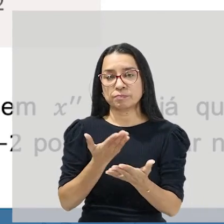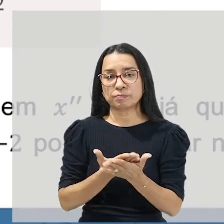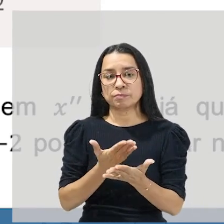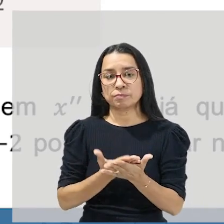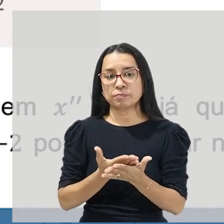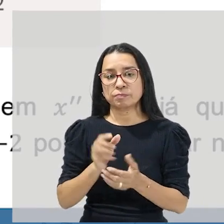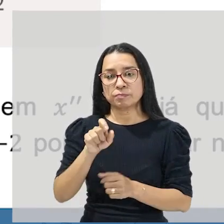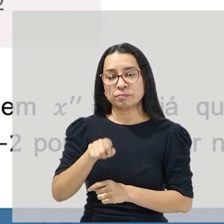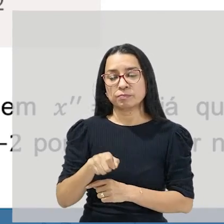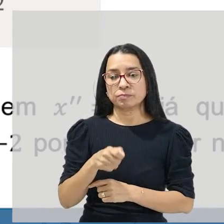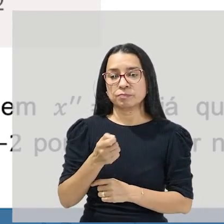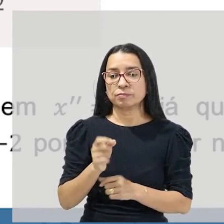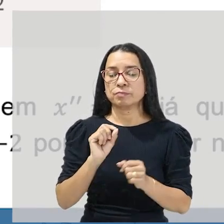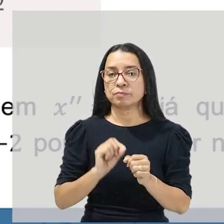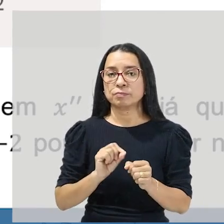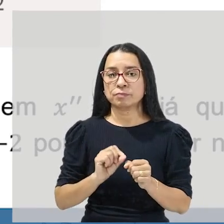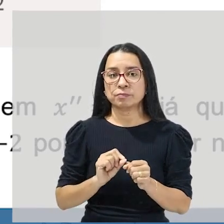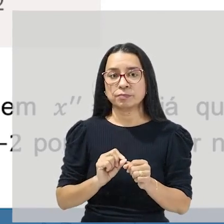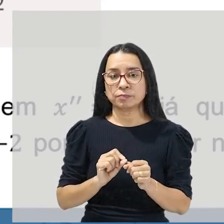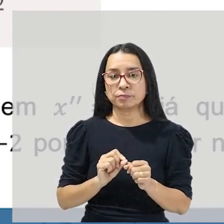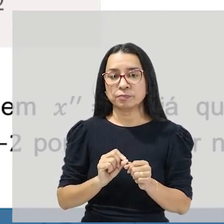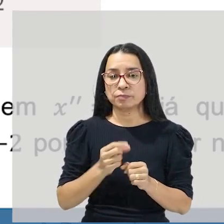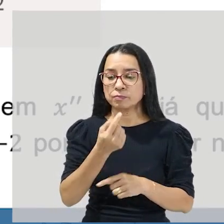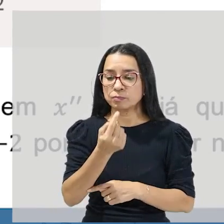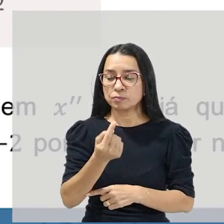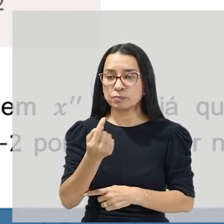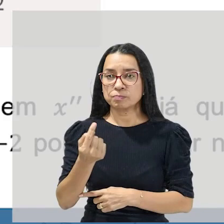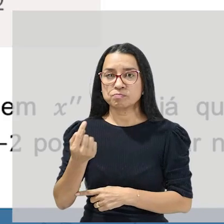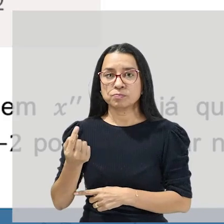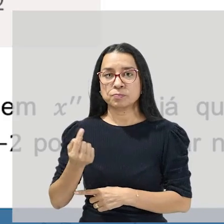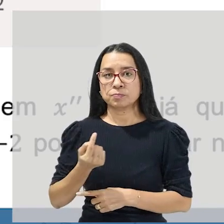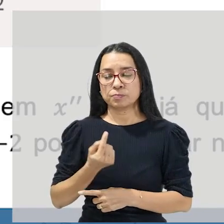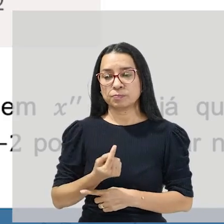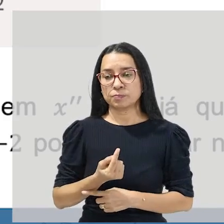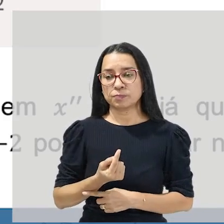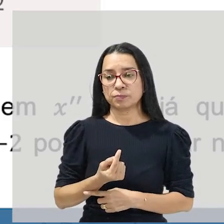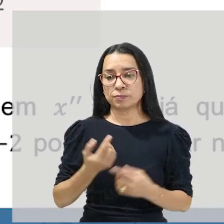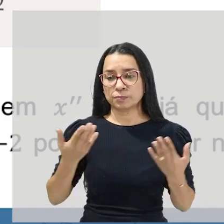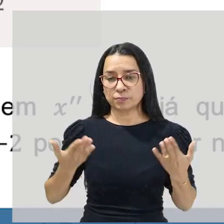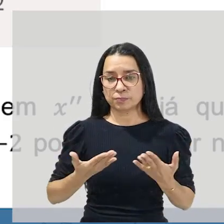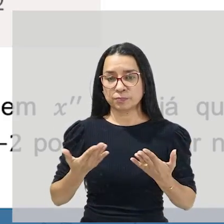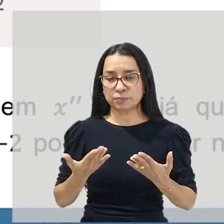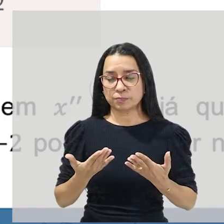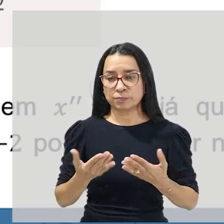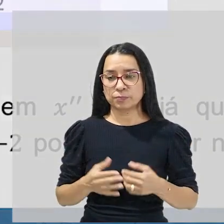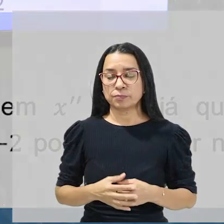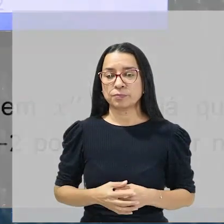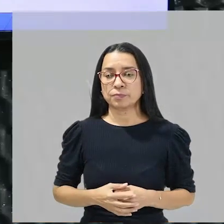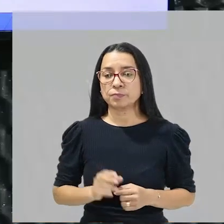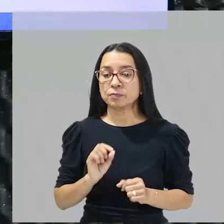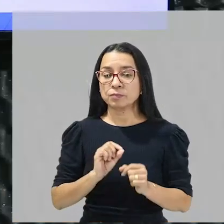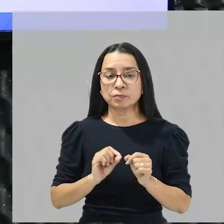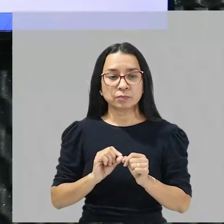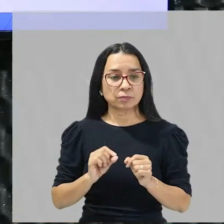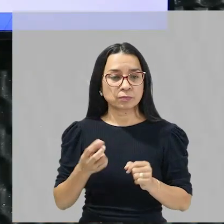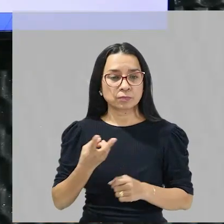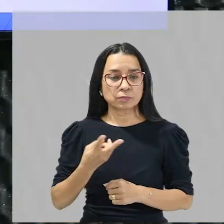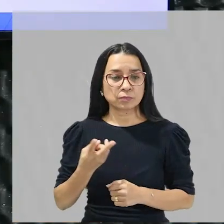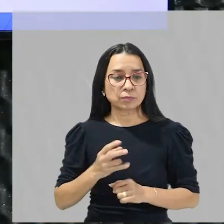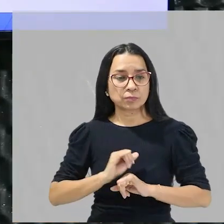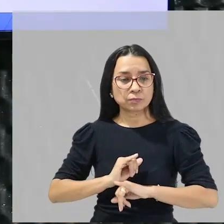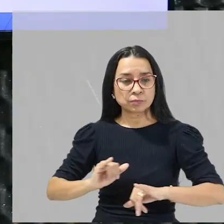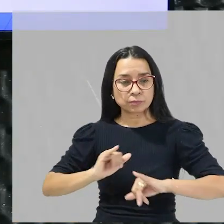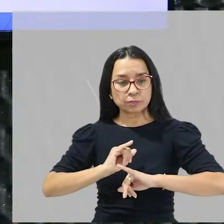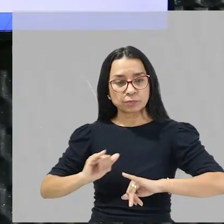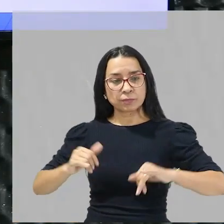do sinal feito individualmente, tá? E agora, o que a gente faz com essas duas informações?